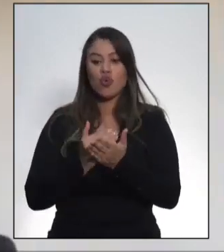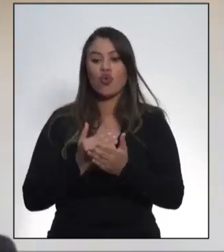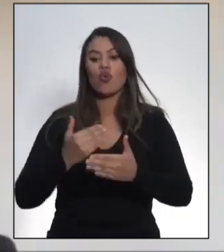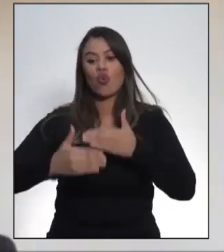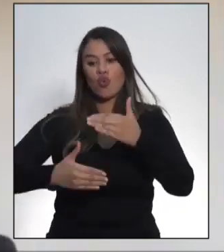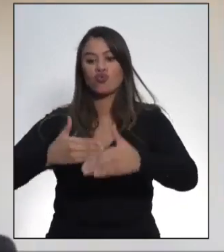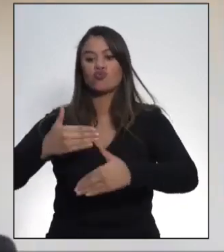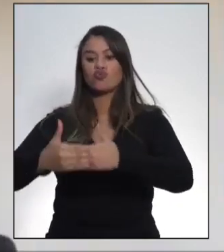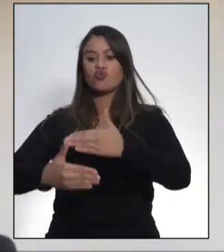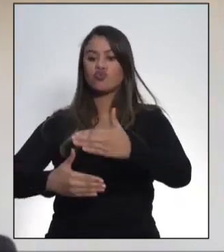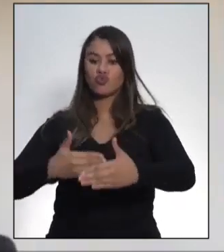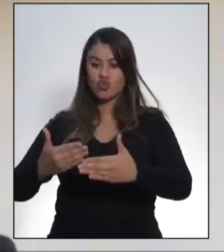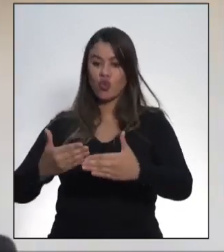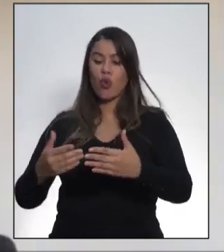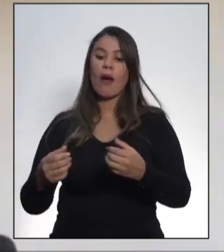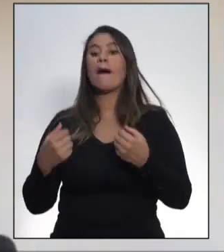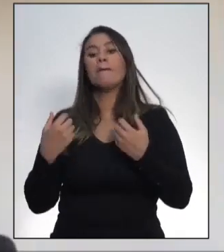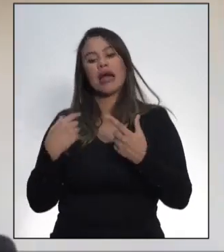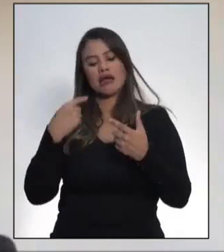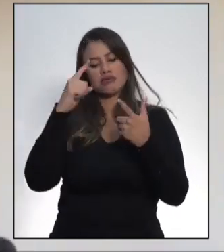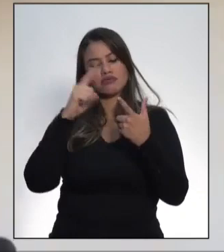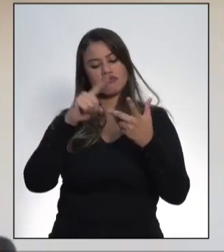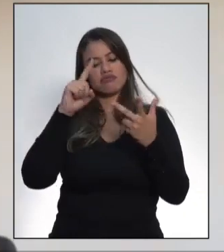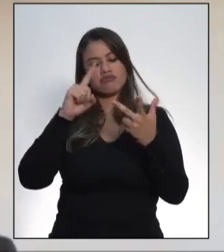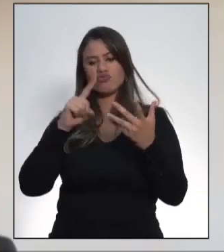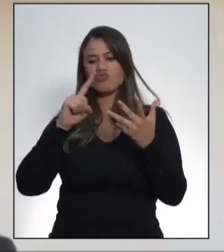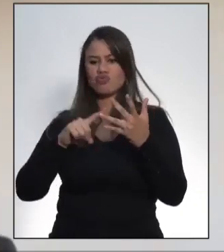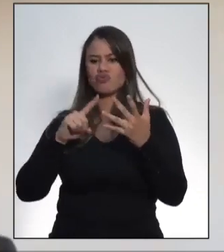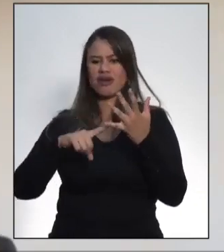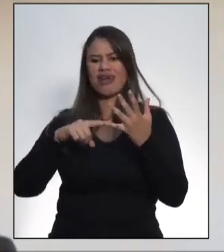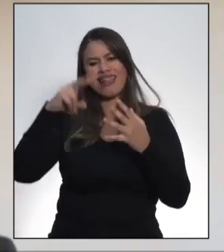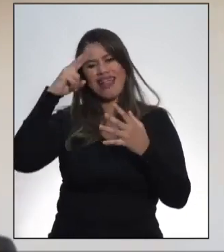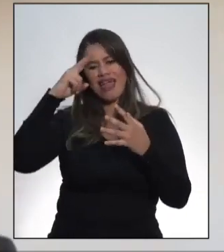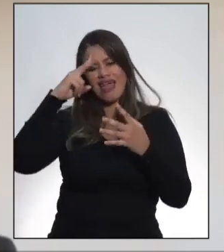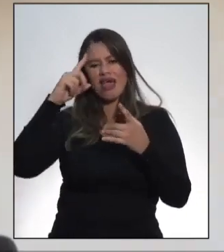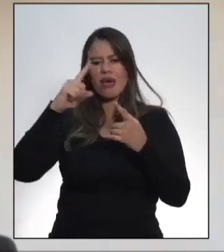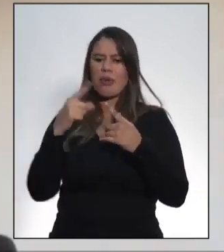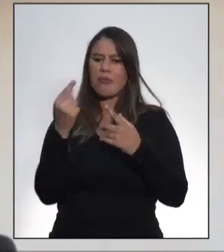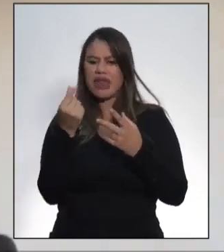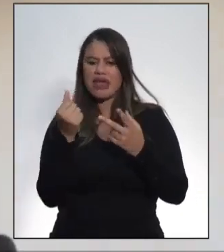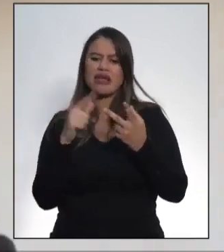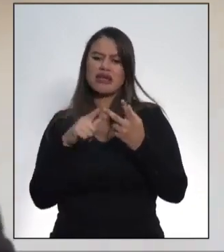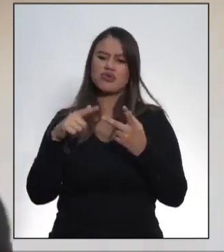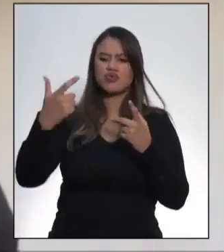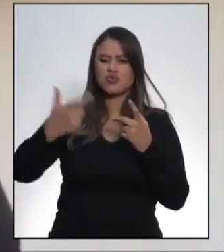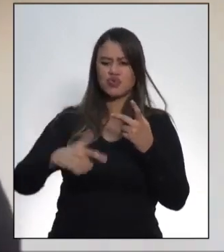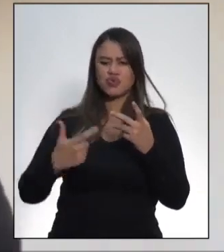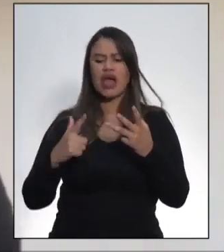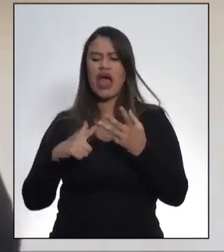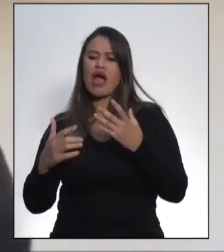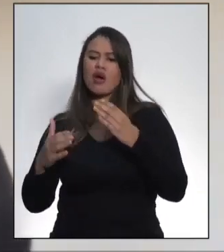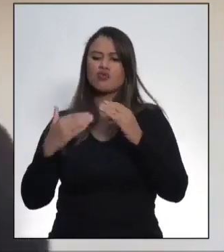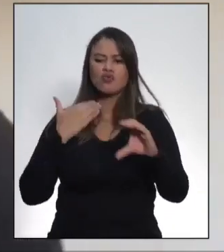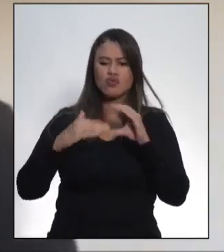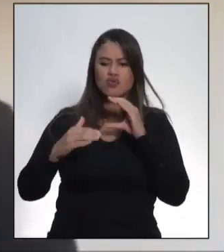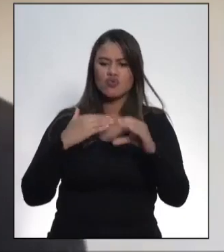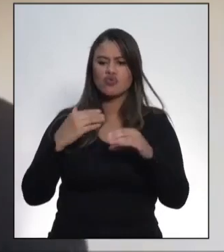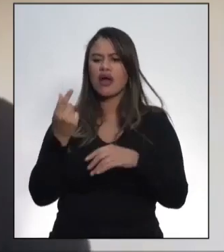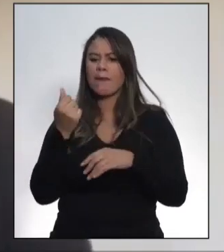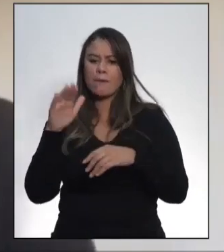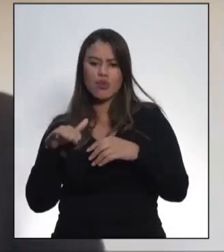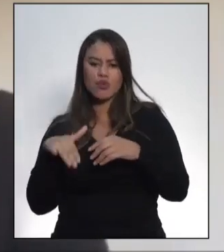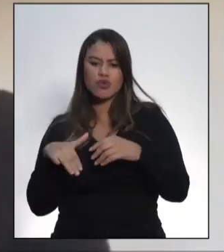que você quer levar, sobre o preço, sobre a praça, o local, sobre a comunicação e